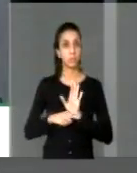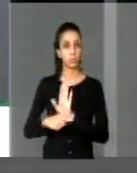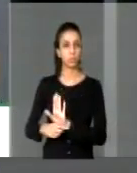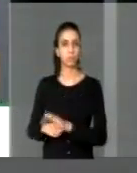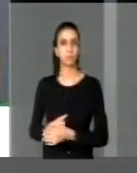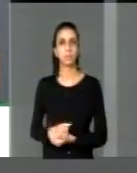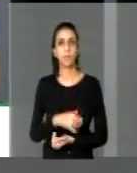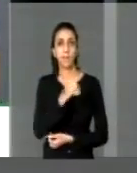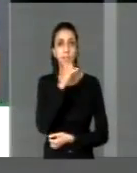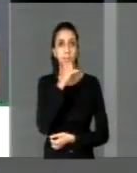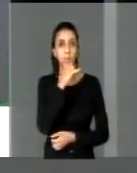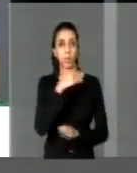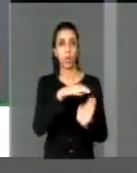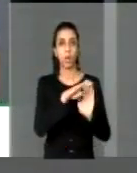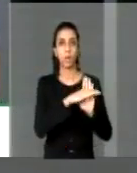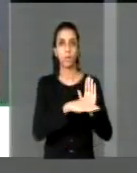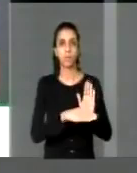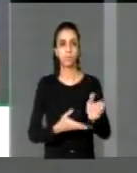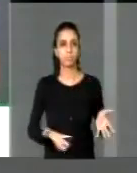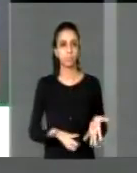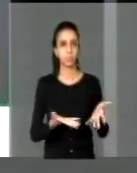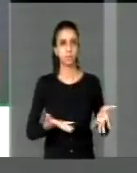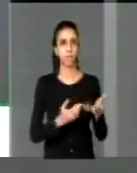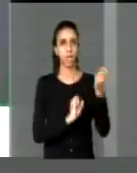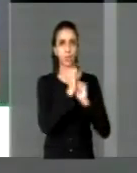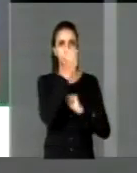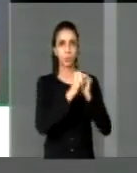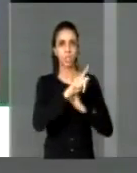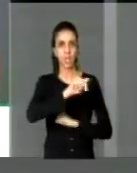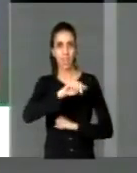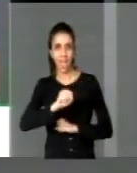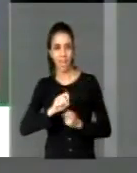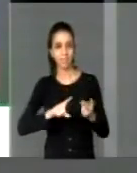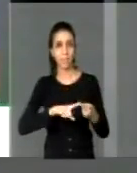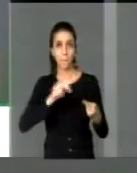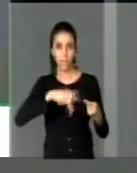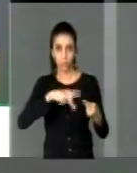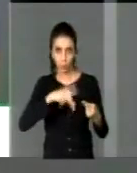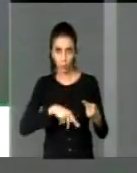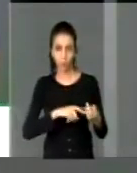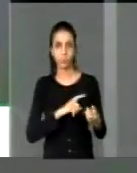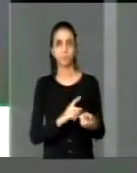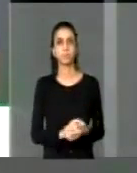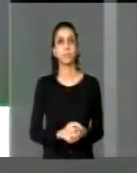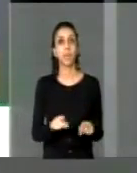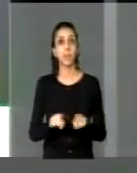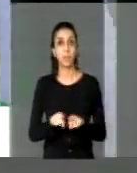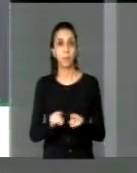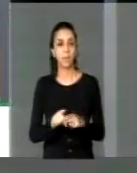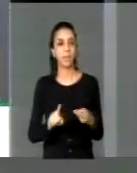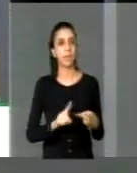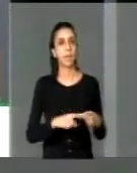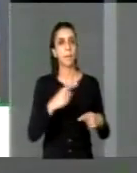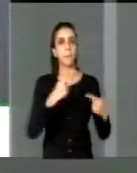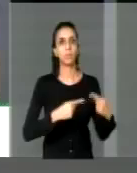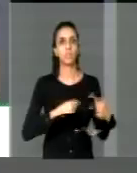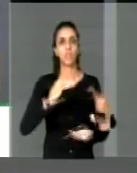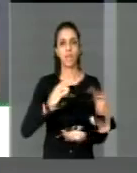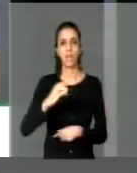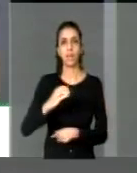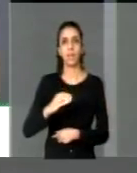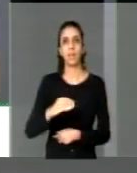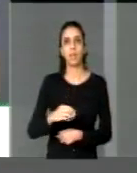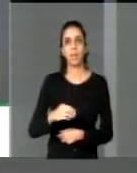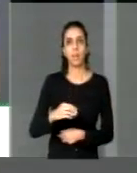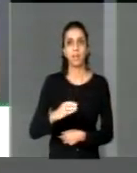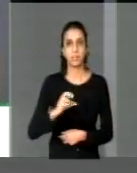o Programa de Mobilização da Indústria Nacional de Gás e Petróleo, PROMIP, a política de P&D da ANP, o